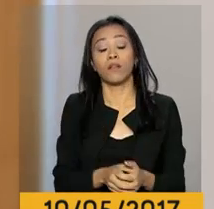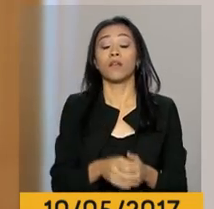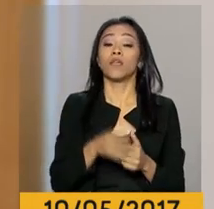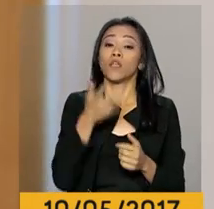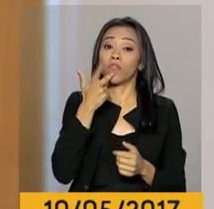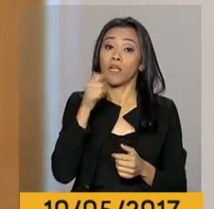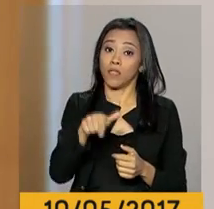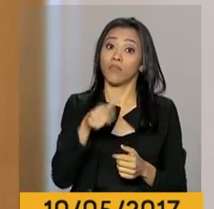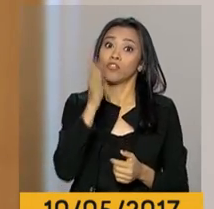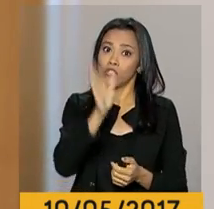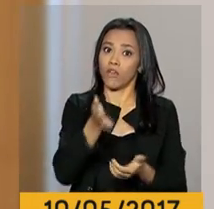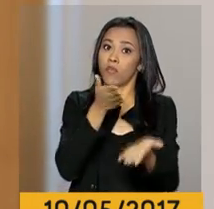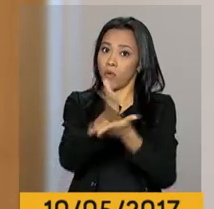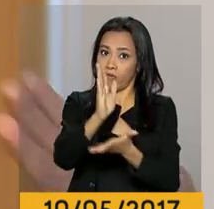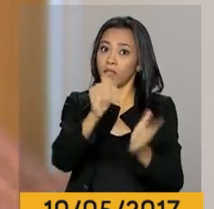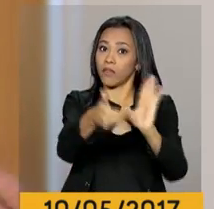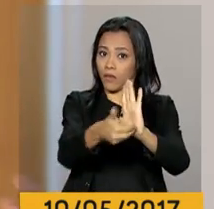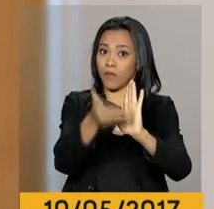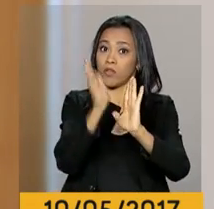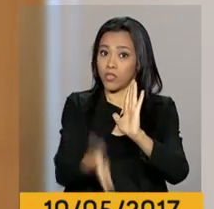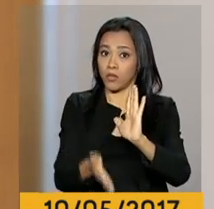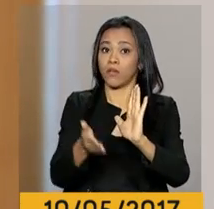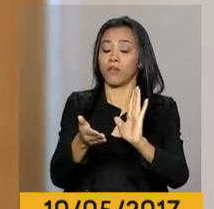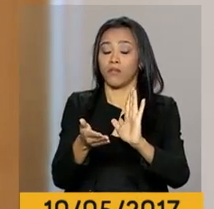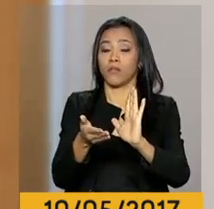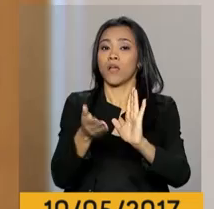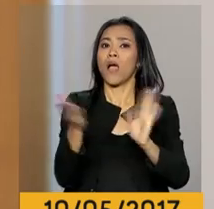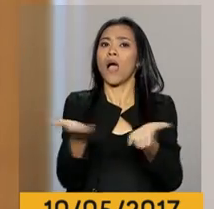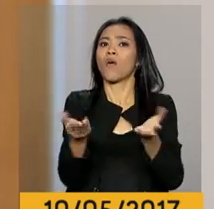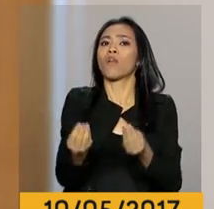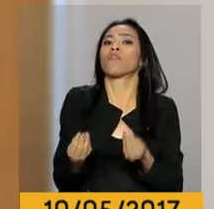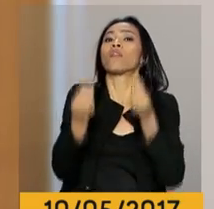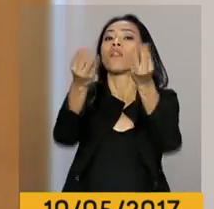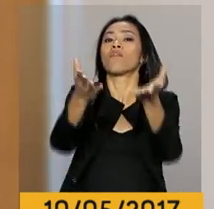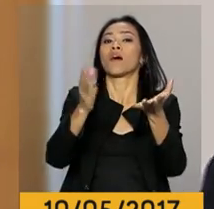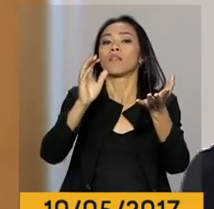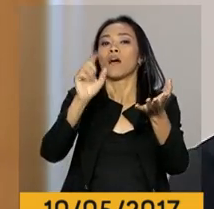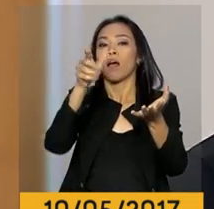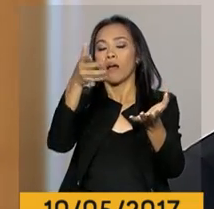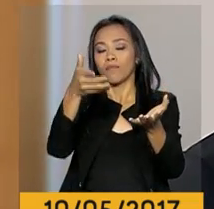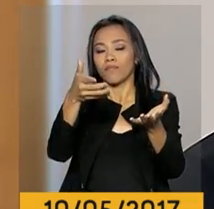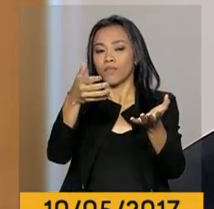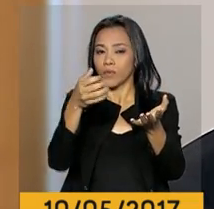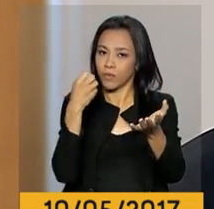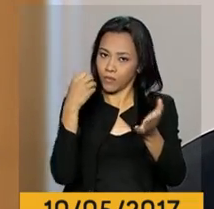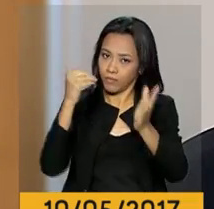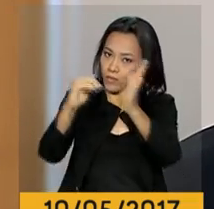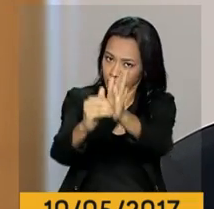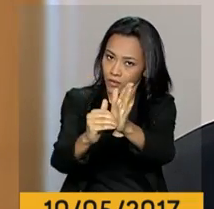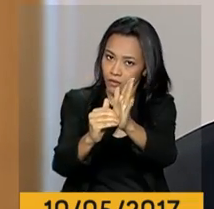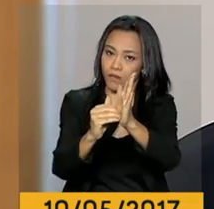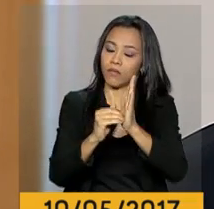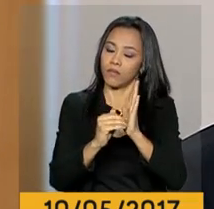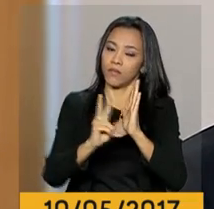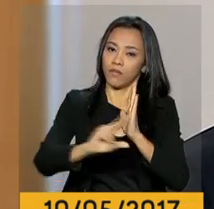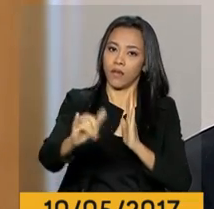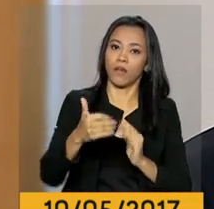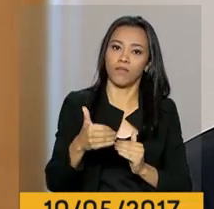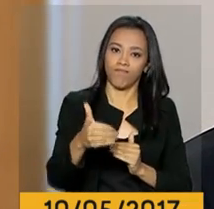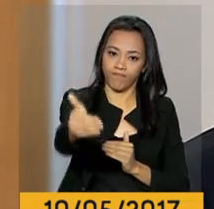foi aprovada na Câmara dos Deputados está agora no senado federal certa e seguramente será aprovada também